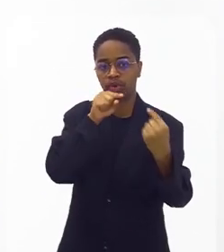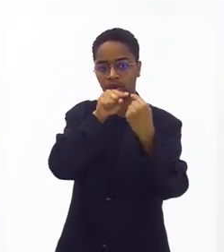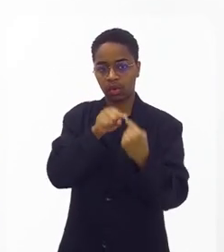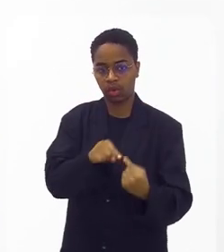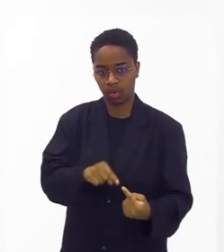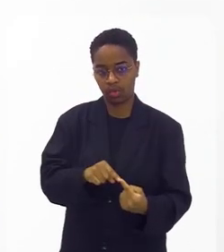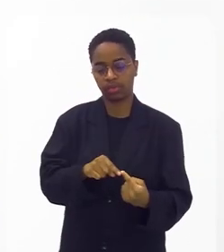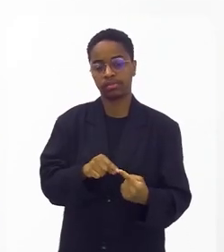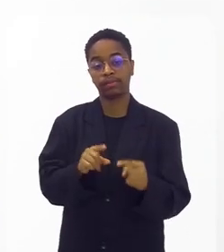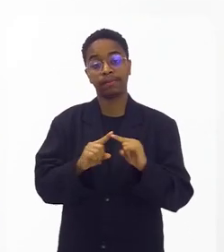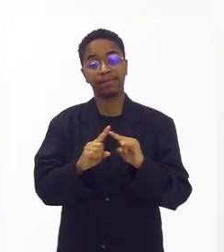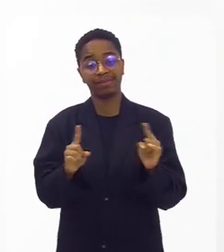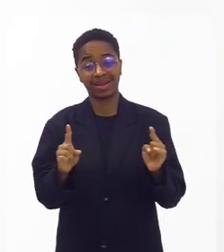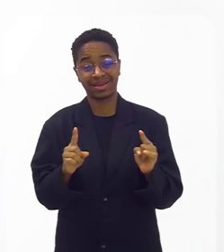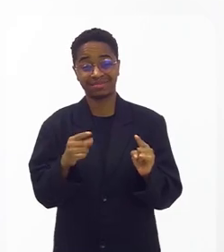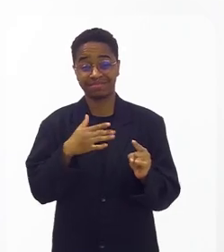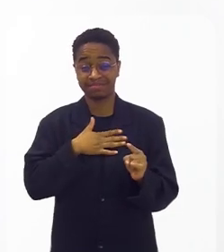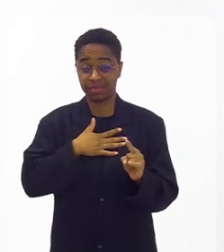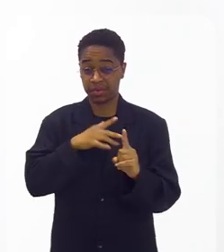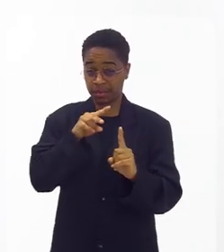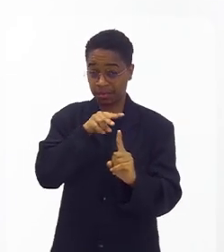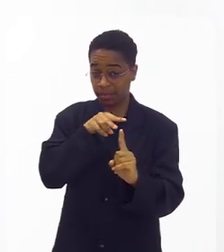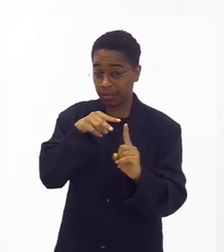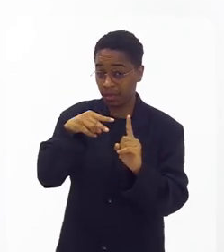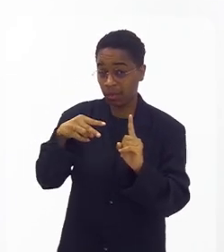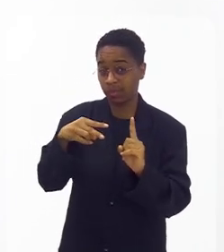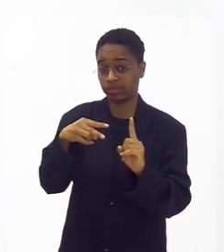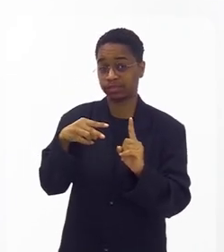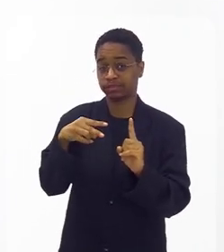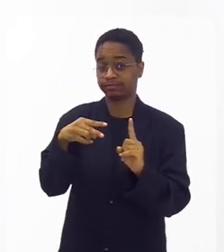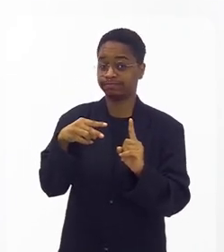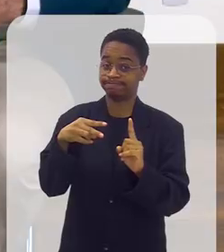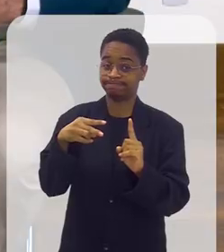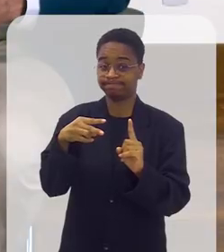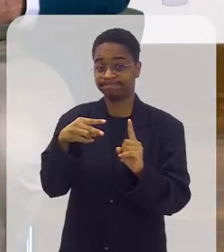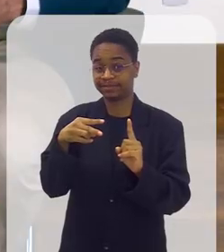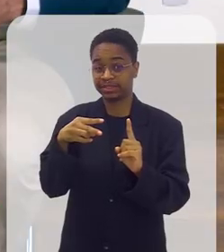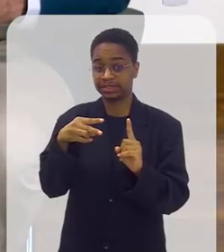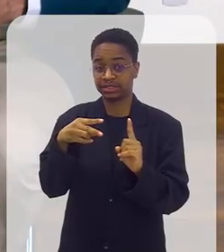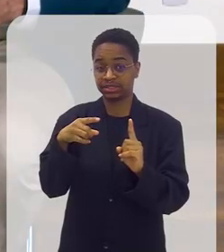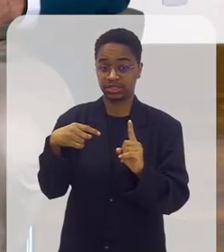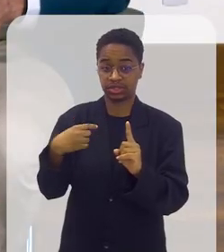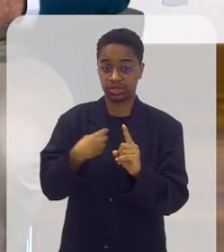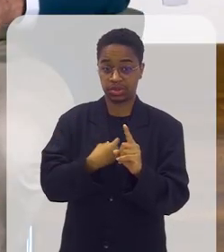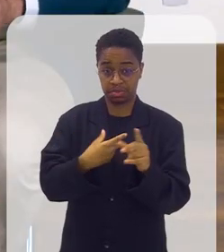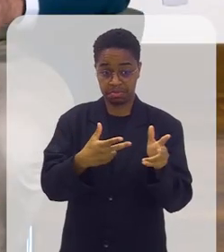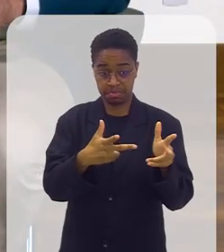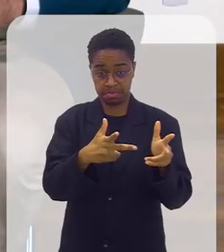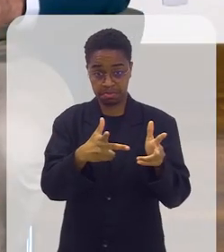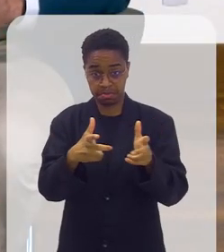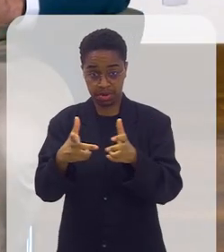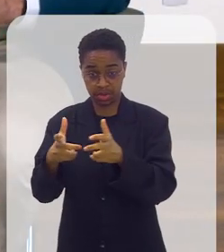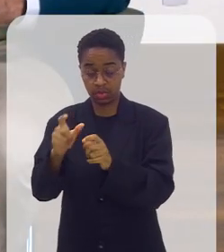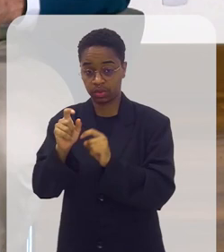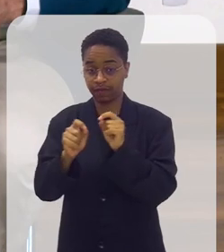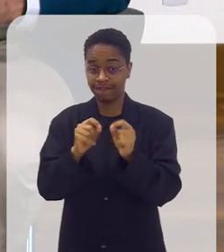estabelecidas para serem cumpridas. Mas no meu olhar, na ótica do que a gente se